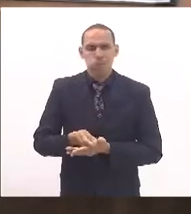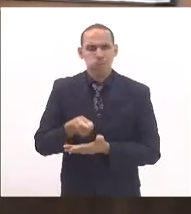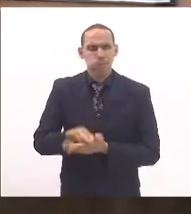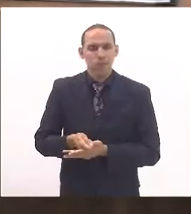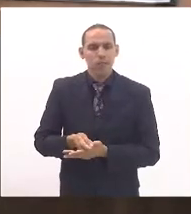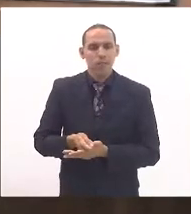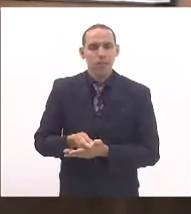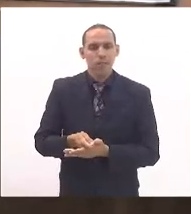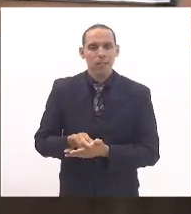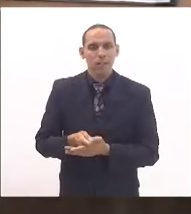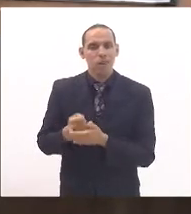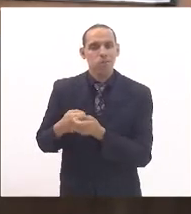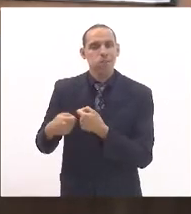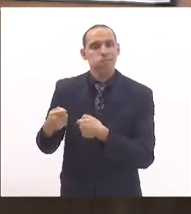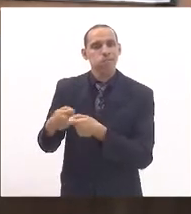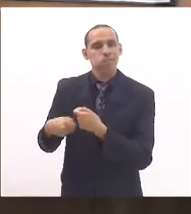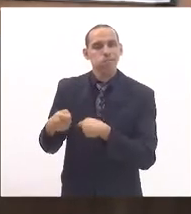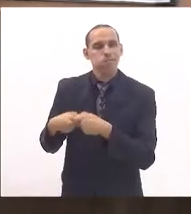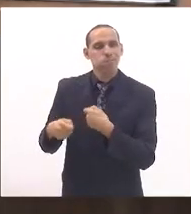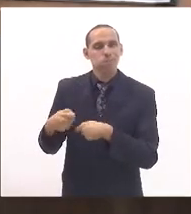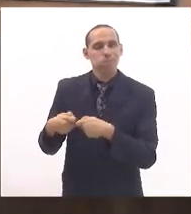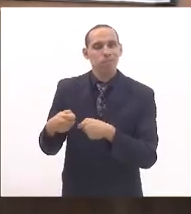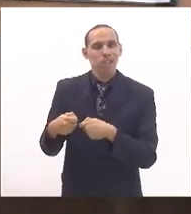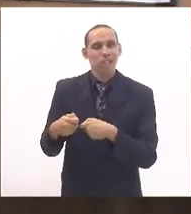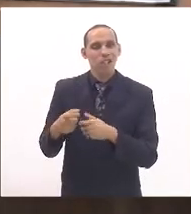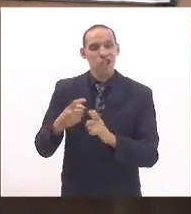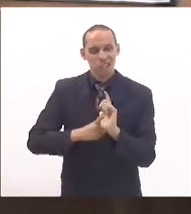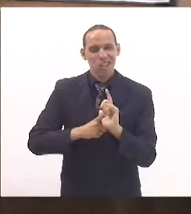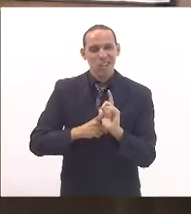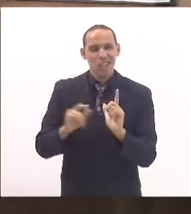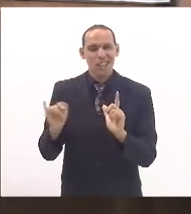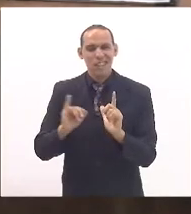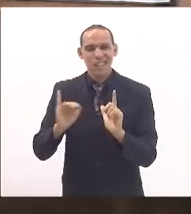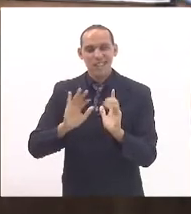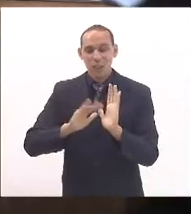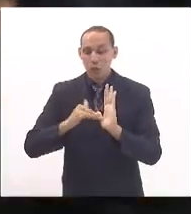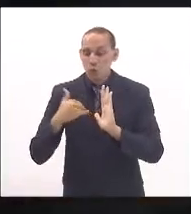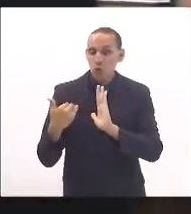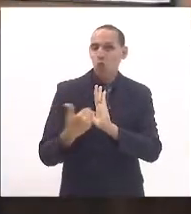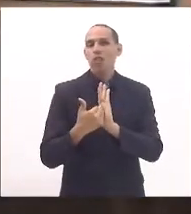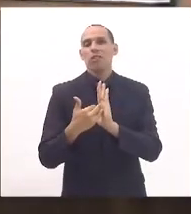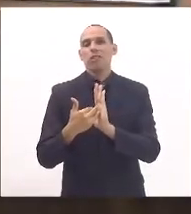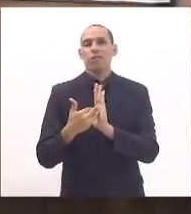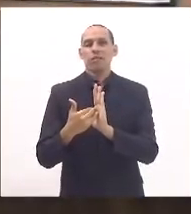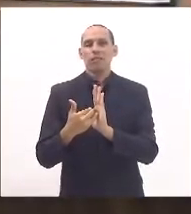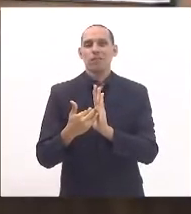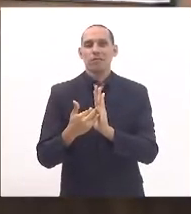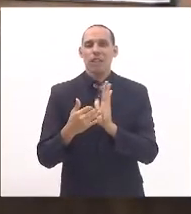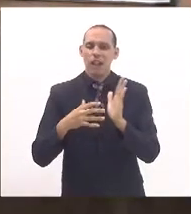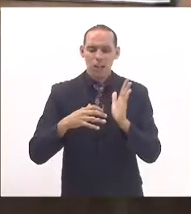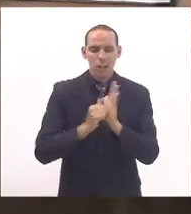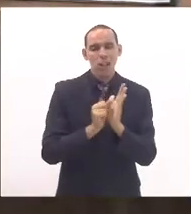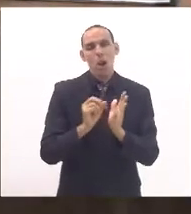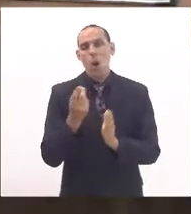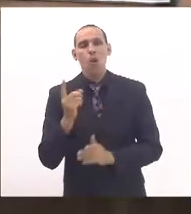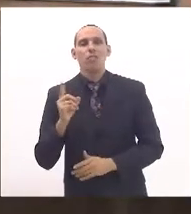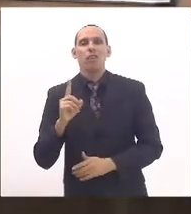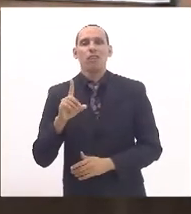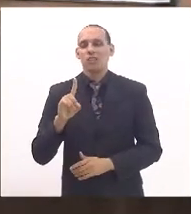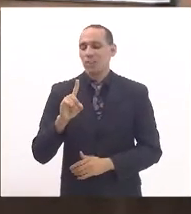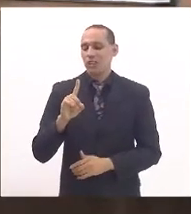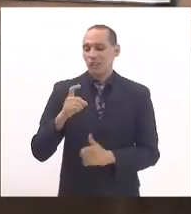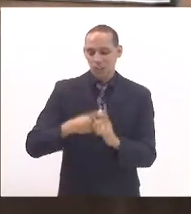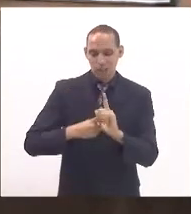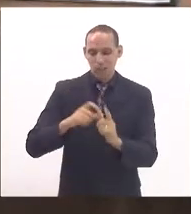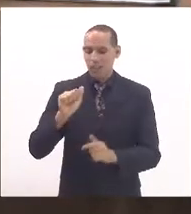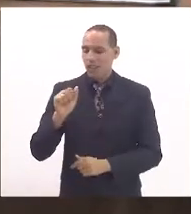obrigatório a negociação da dívida tributária toda, inscrita ou não inscrita em dívida ativa. E